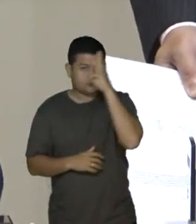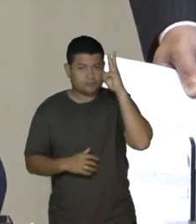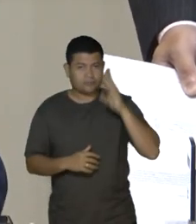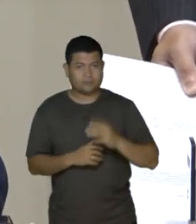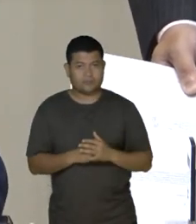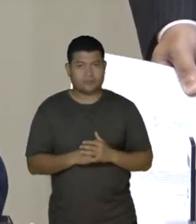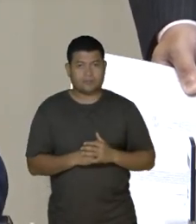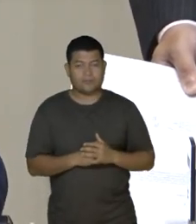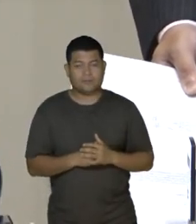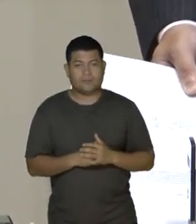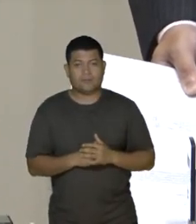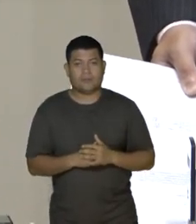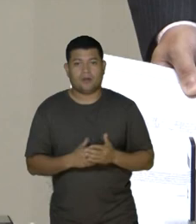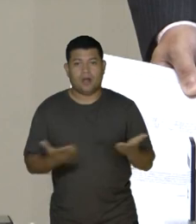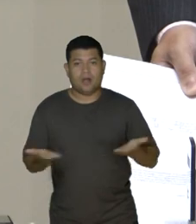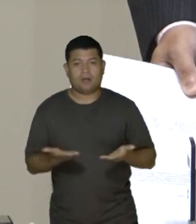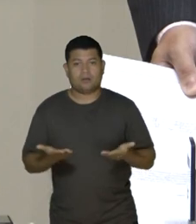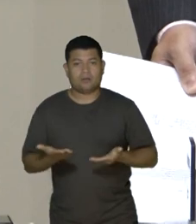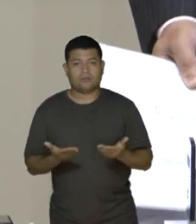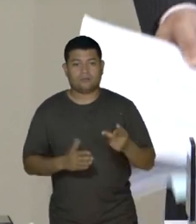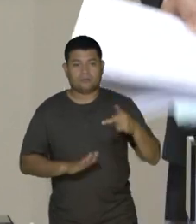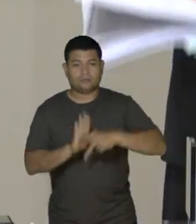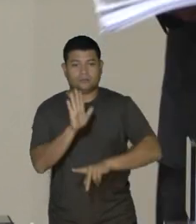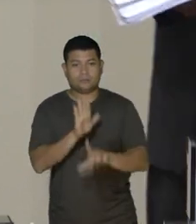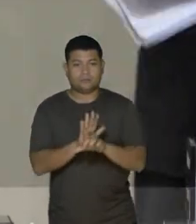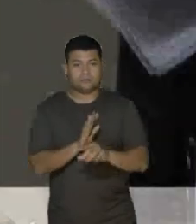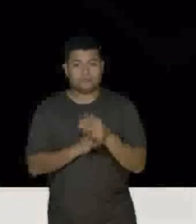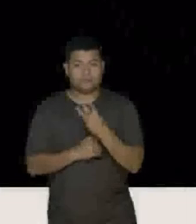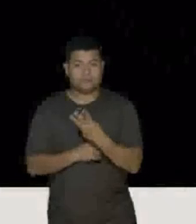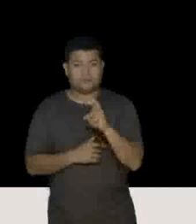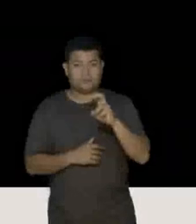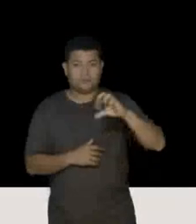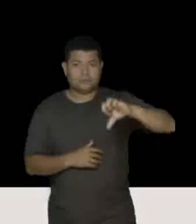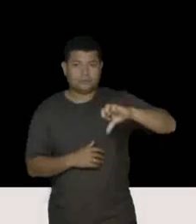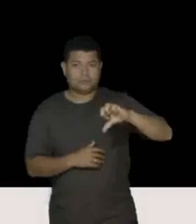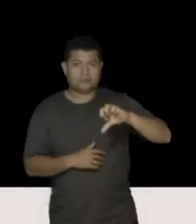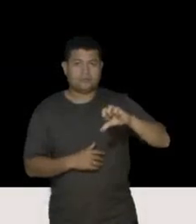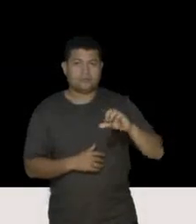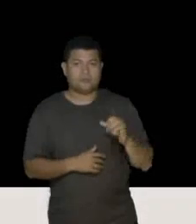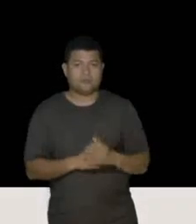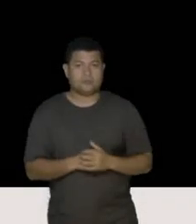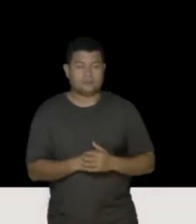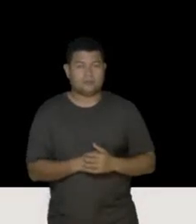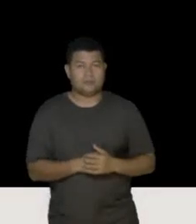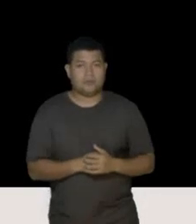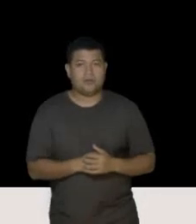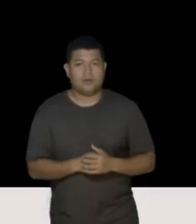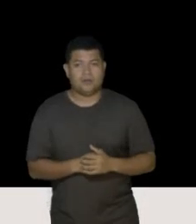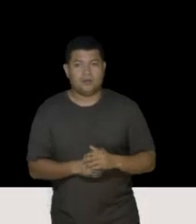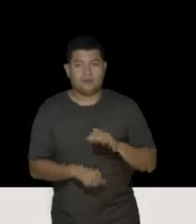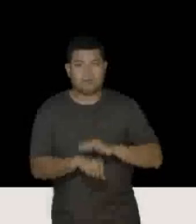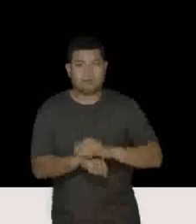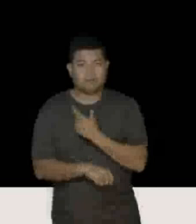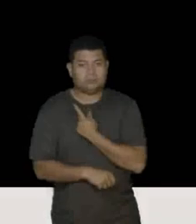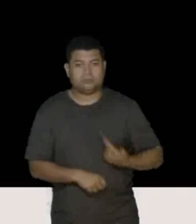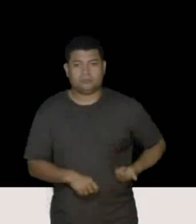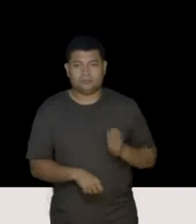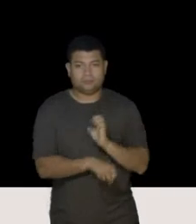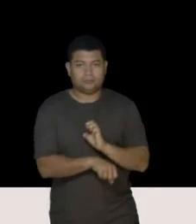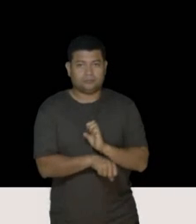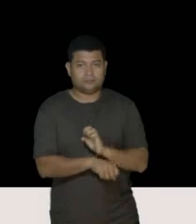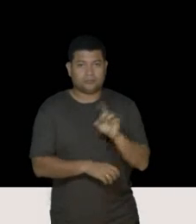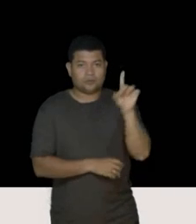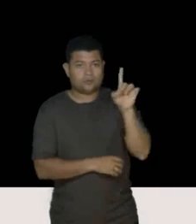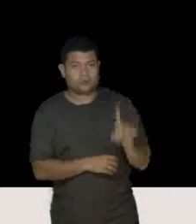único do projeto, aliás, do projeto de lei 359 do Governo do Estado, que dispõe sobre o direito de os servidores